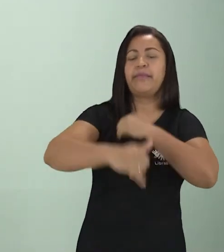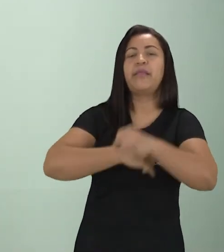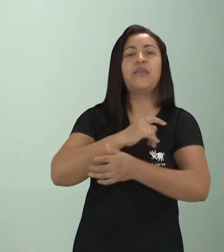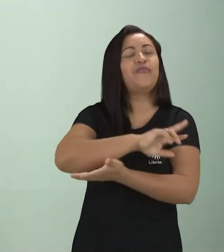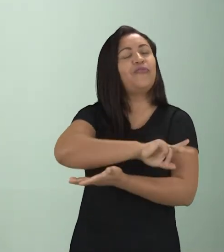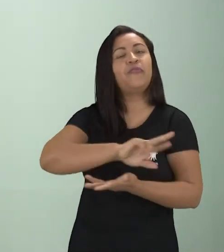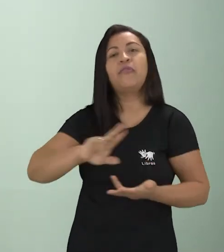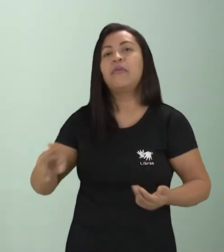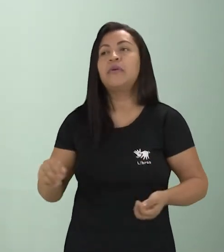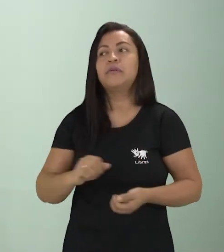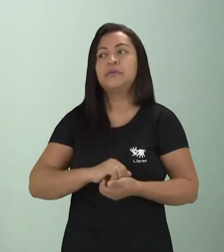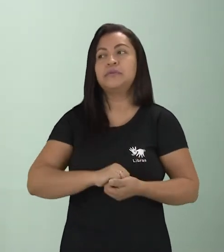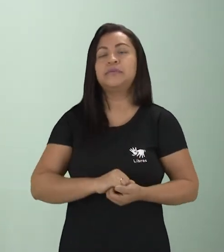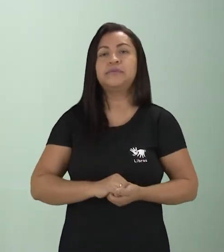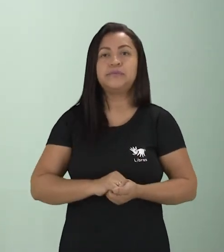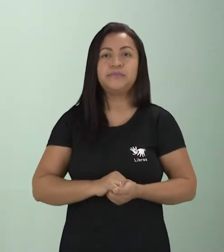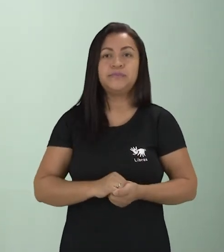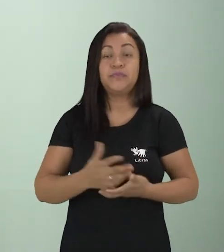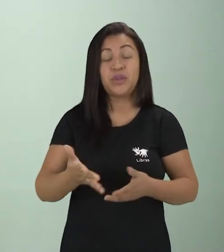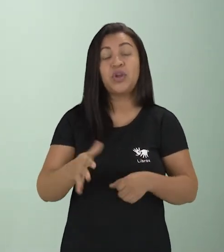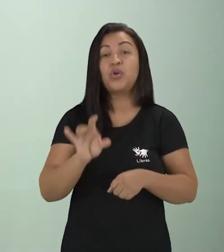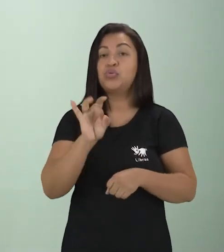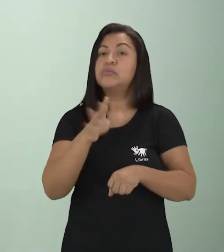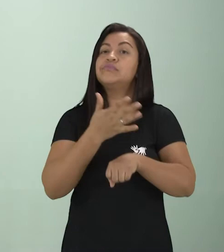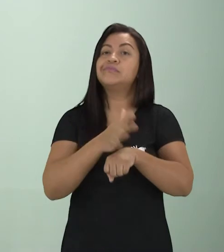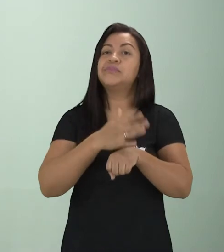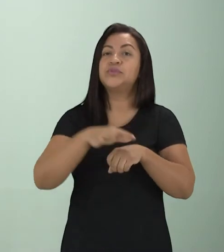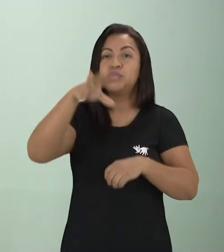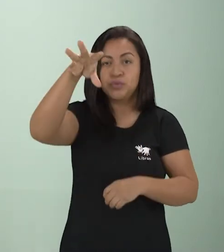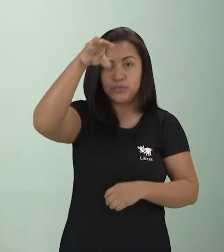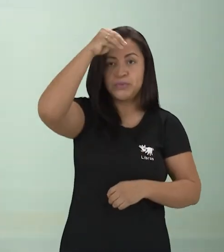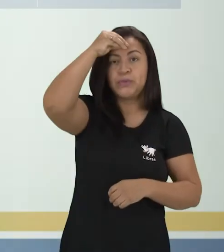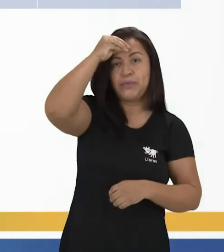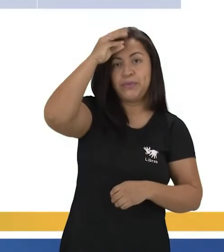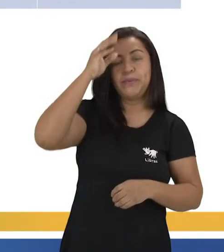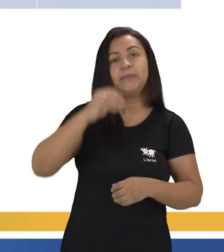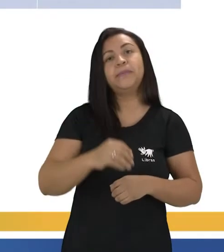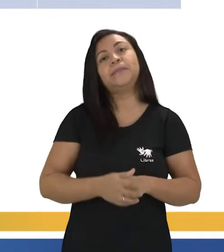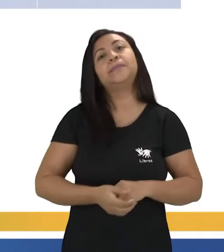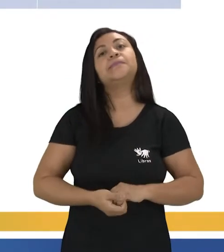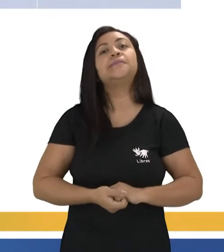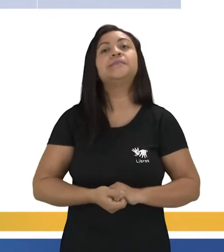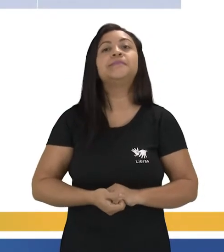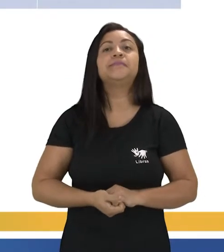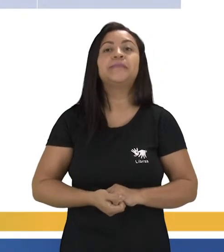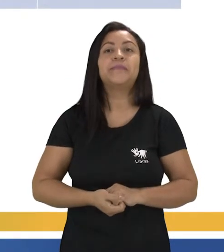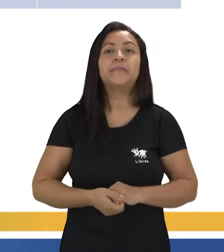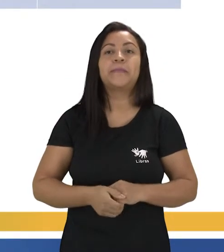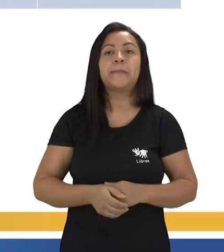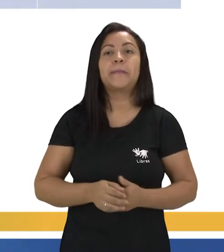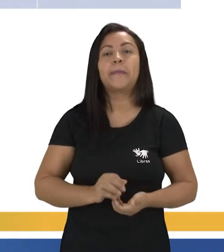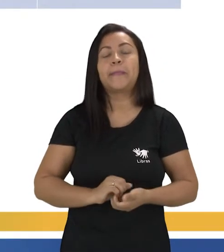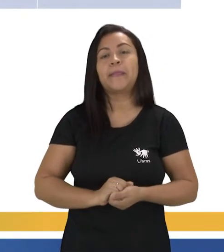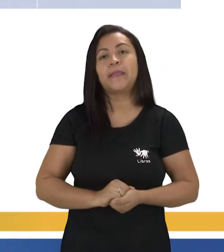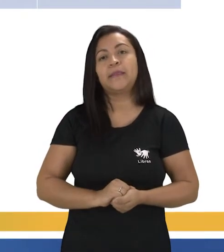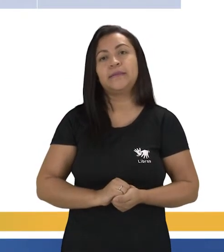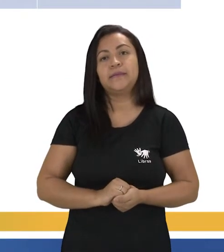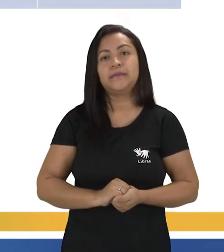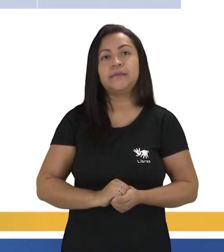verbos mais comuns. É uma questão de fazer exercício, vocês vão memorizar. Eu coloquei aqui um exemplo, a gente não vai aprofundar nela,